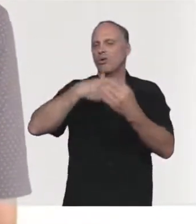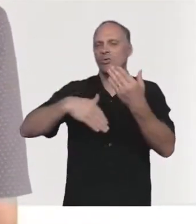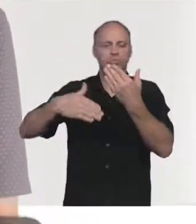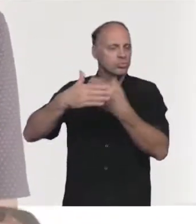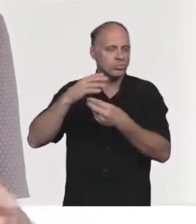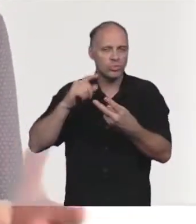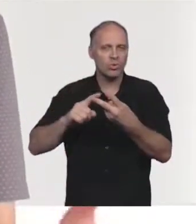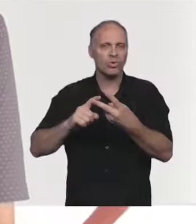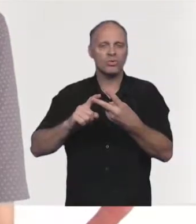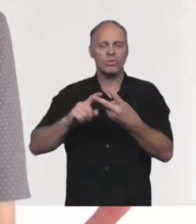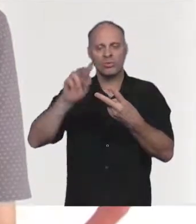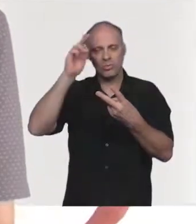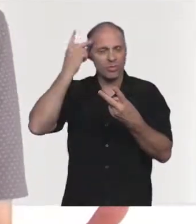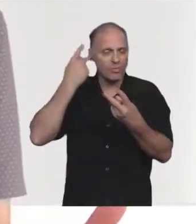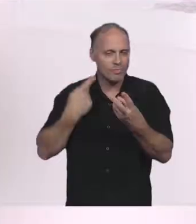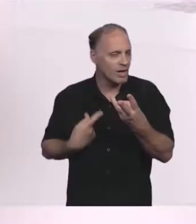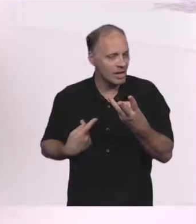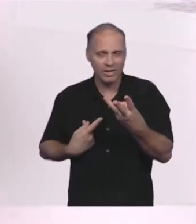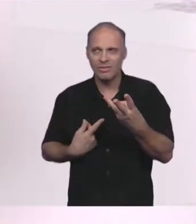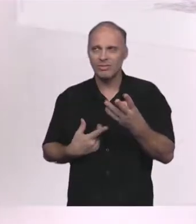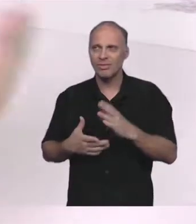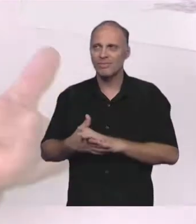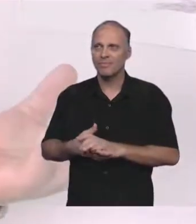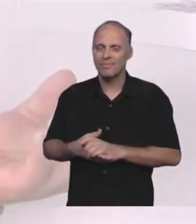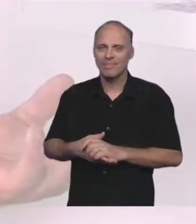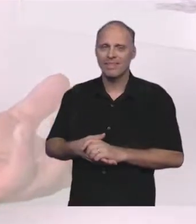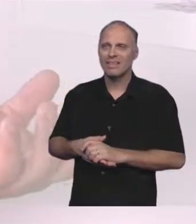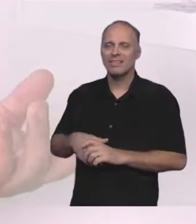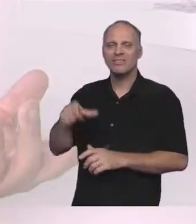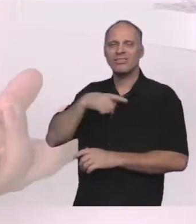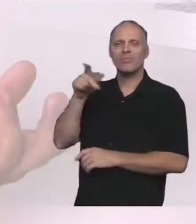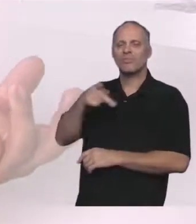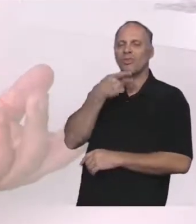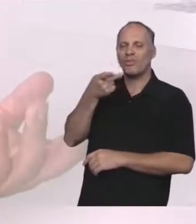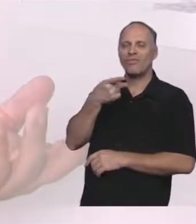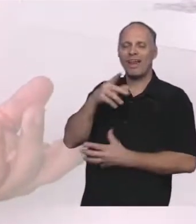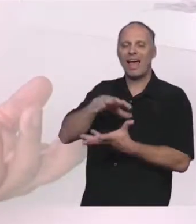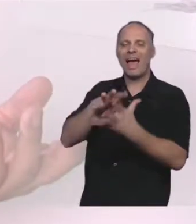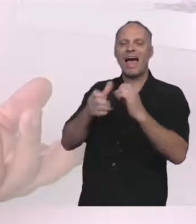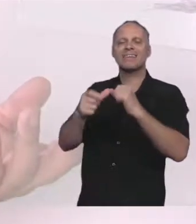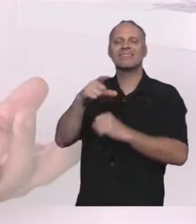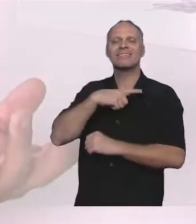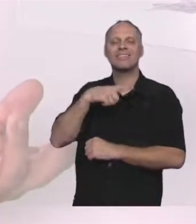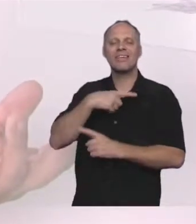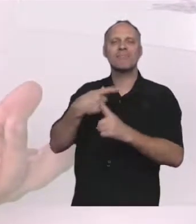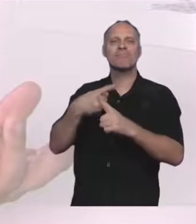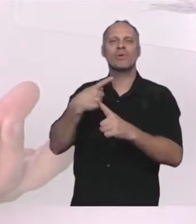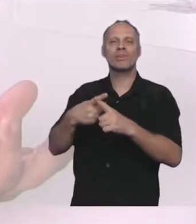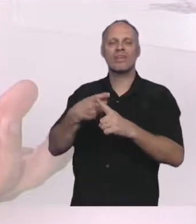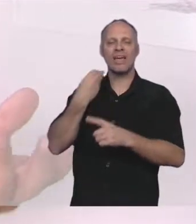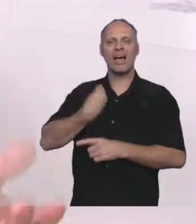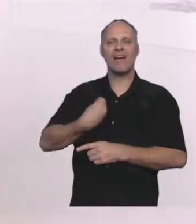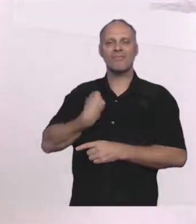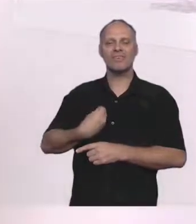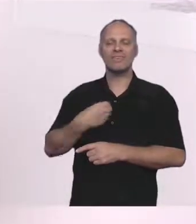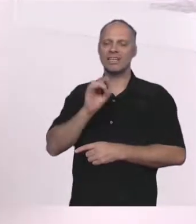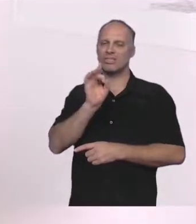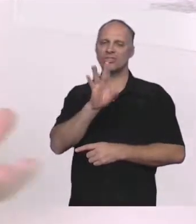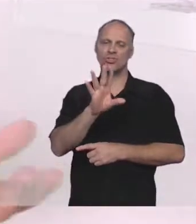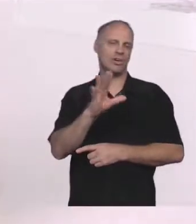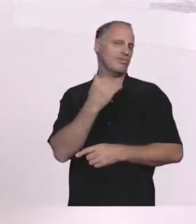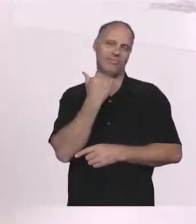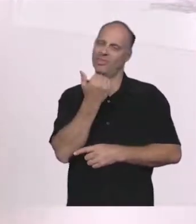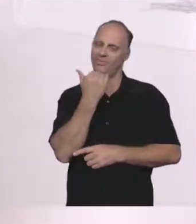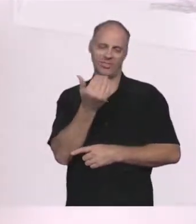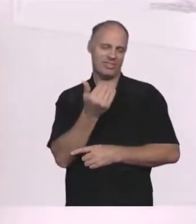todo, seja a cultura. Uma pessoa diz que a arte existe porque a vida só não